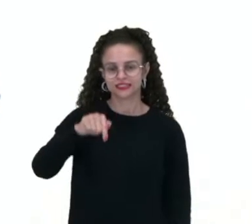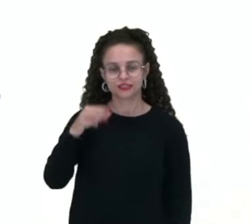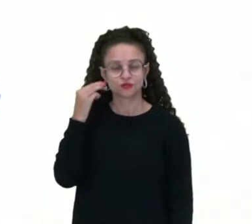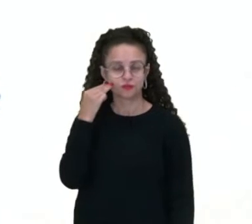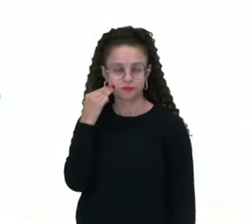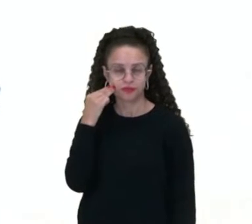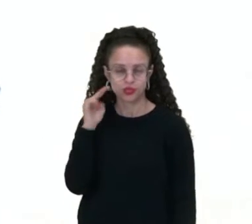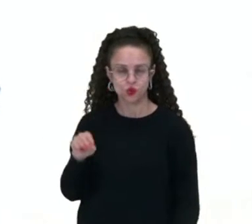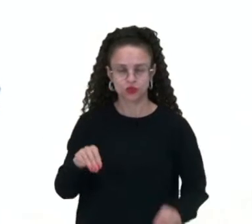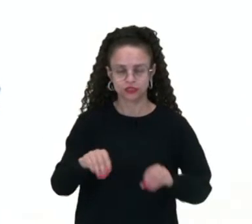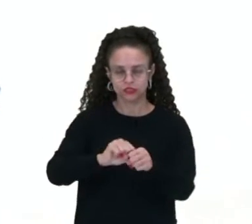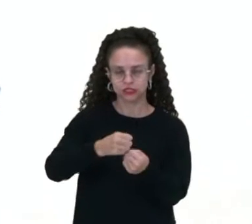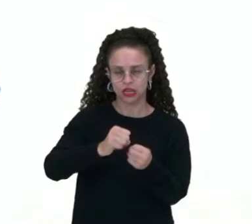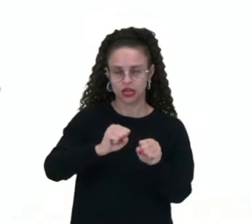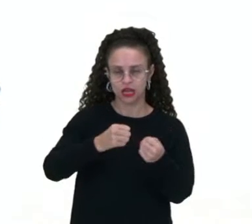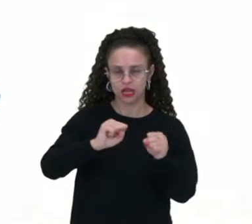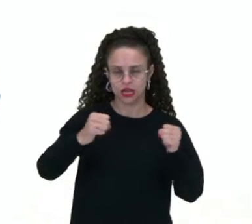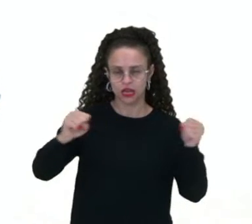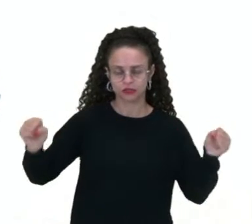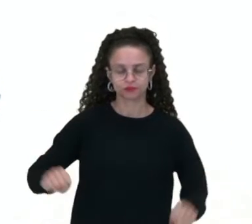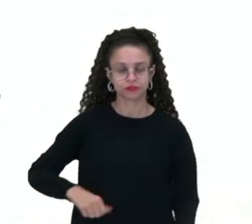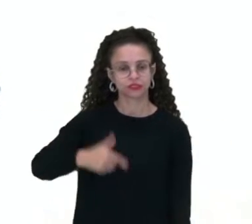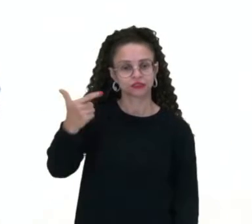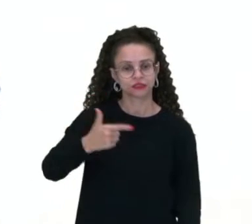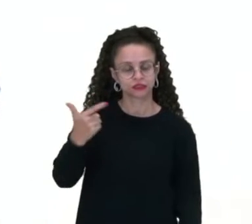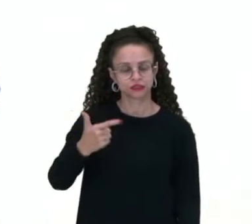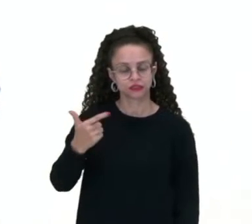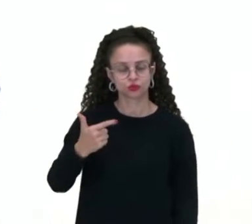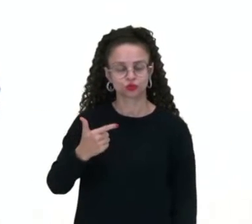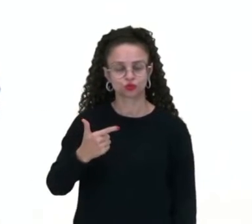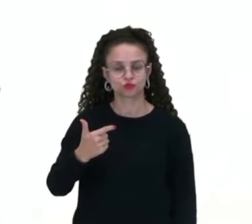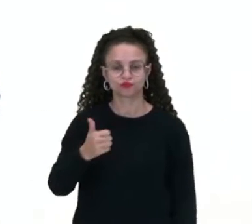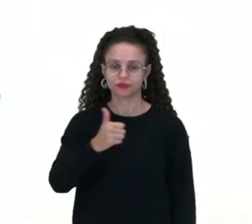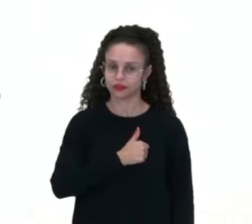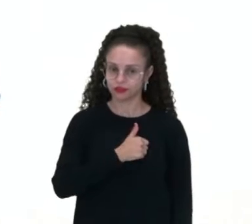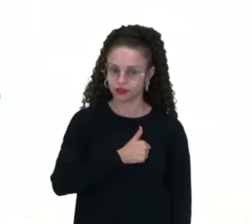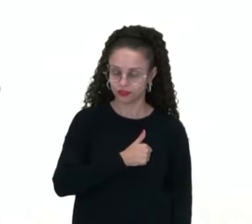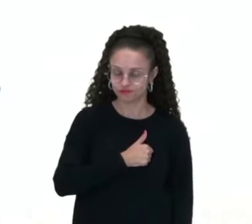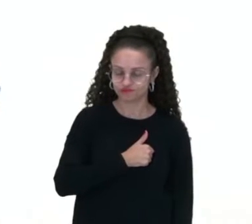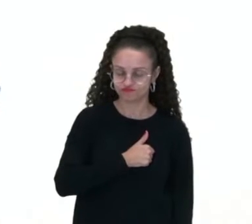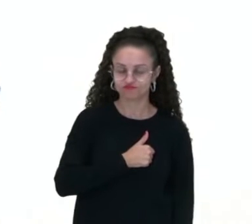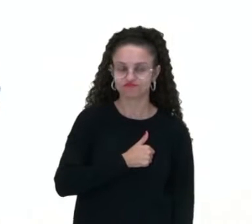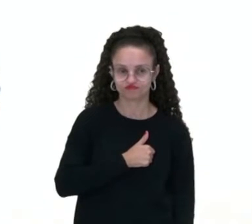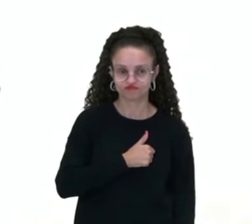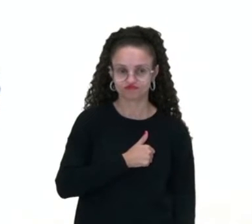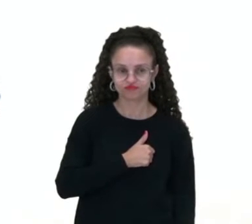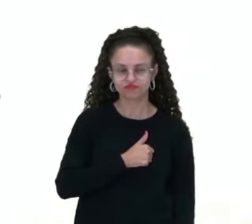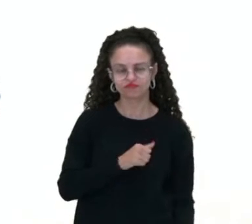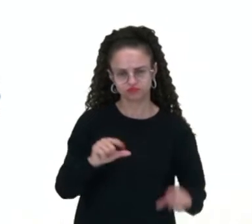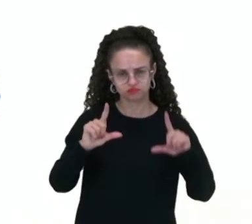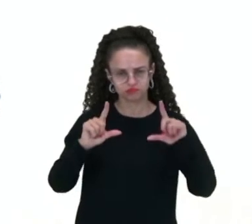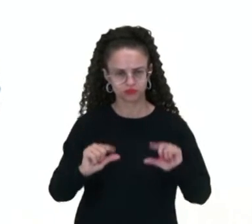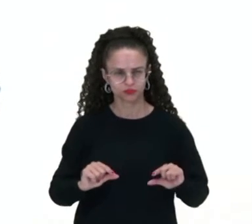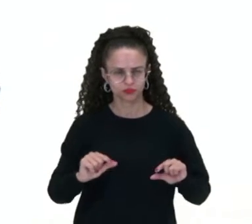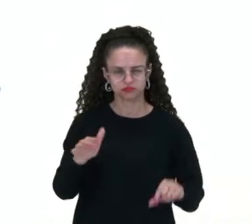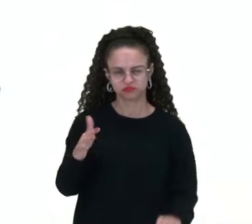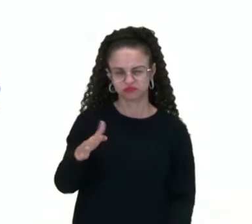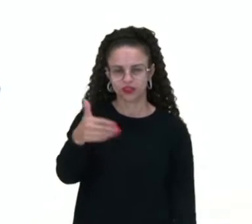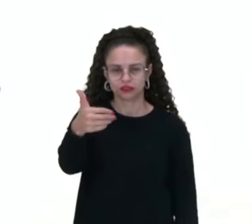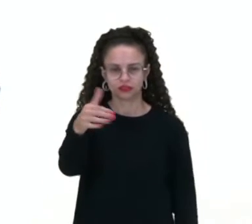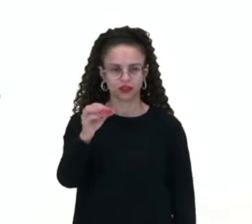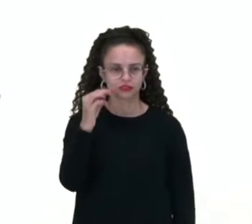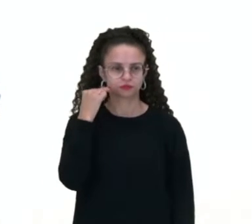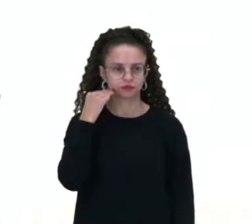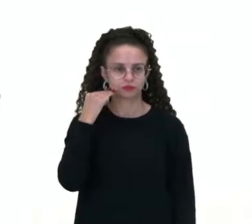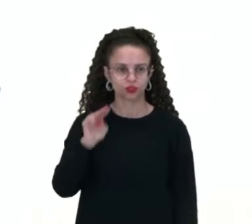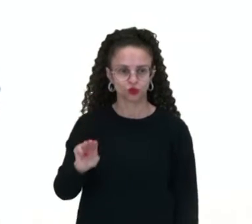quilômetros quadrados, né? Seguido pelo Canadá, que tem um pouquinho menos aí, com seus, arredondando aí, 10